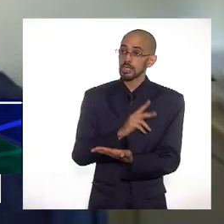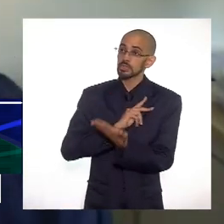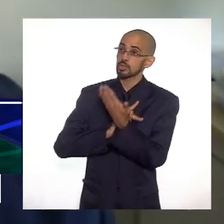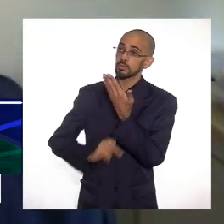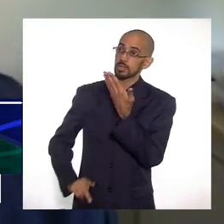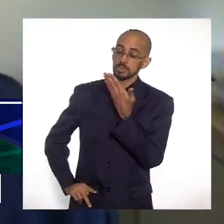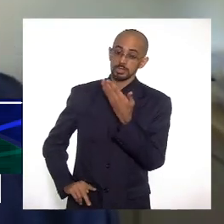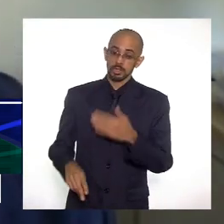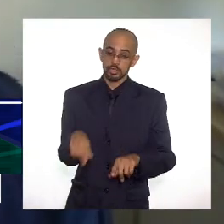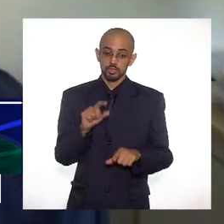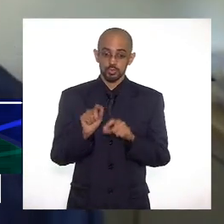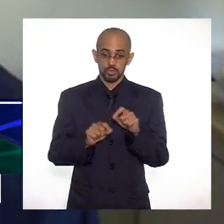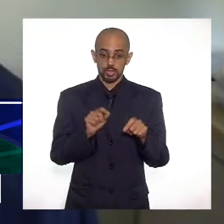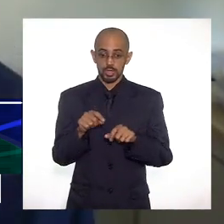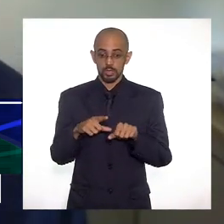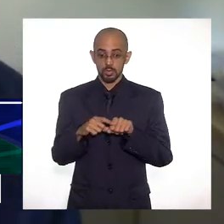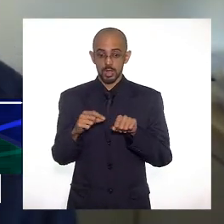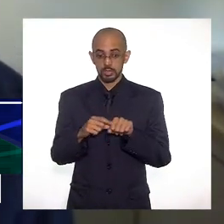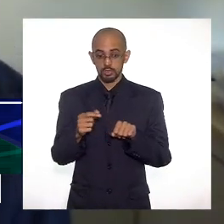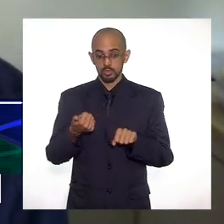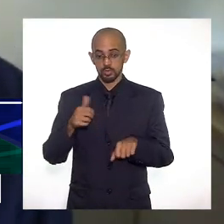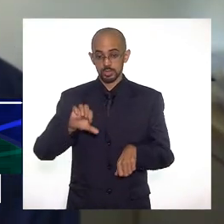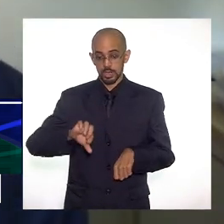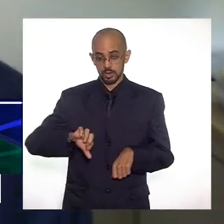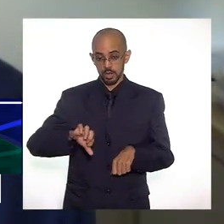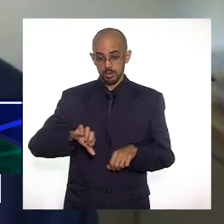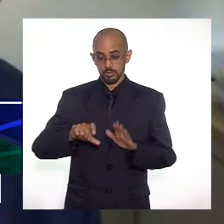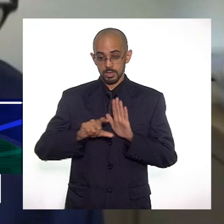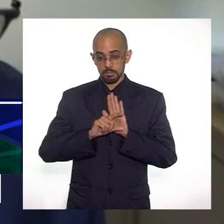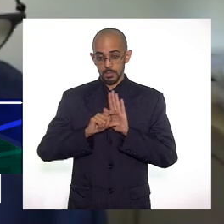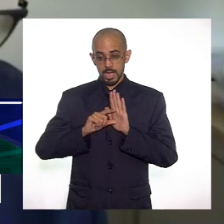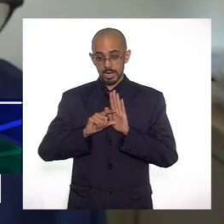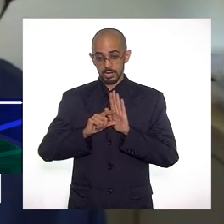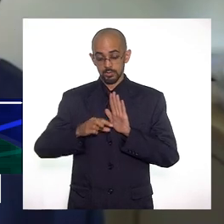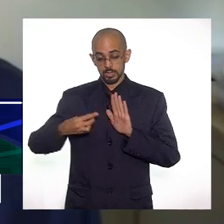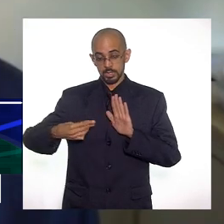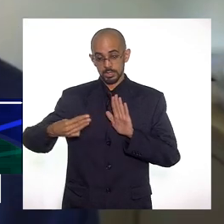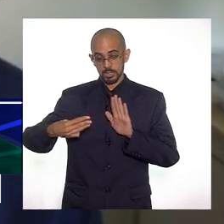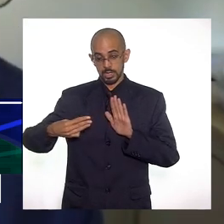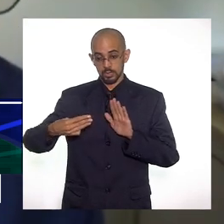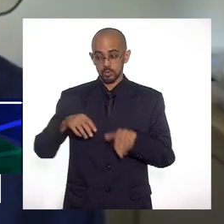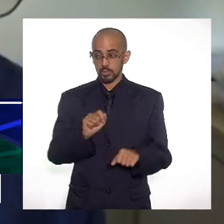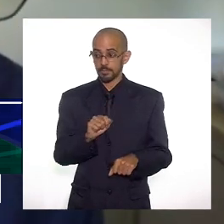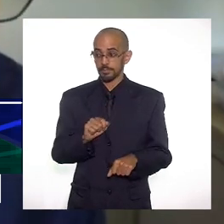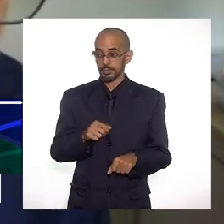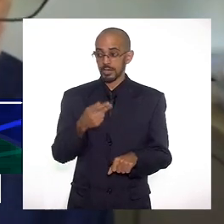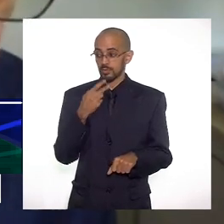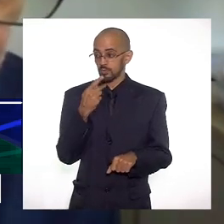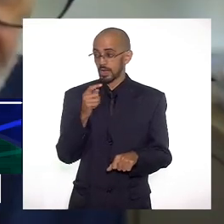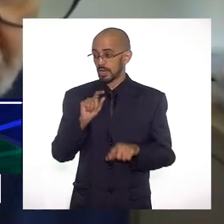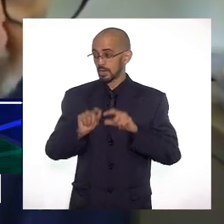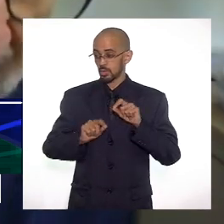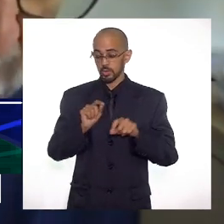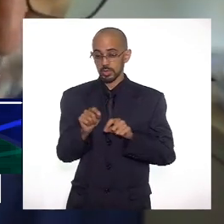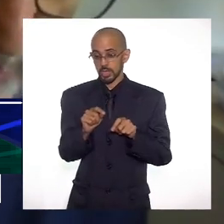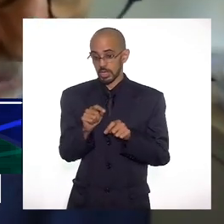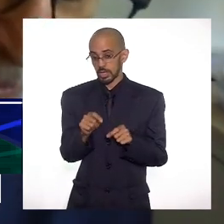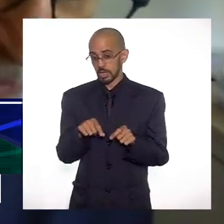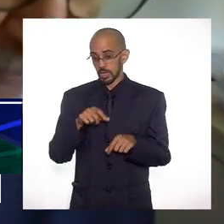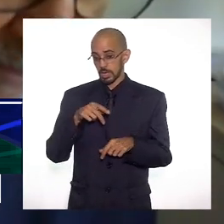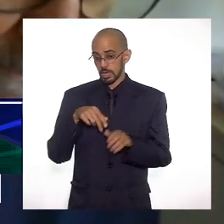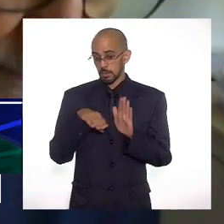este artigo 19, parágrafo 3º, ele diz que é parcela custeada